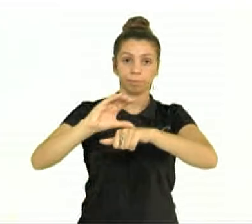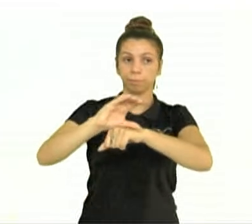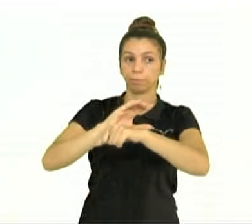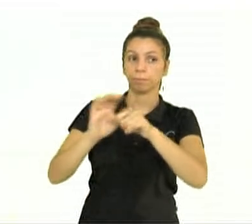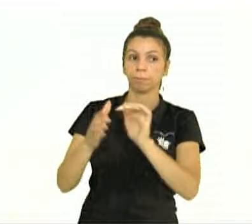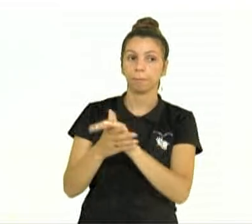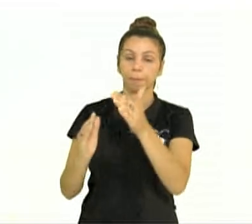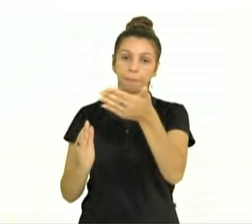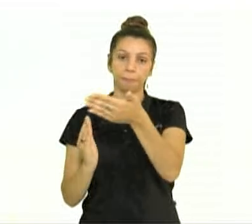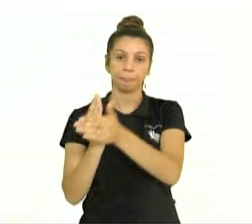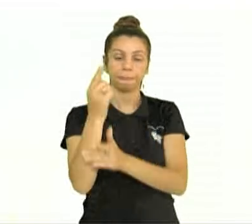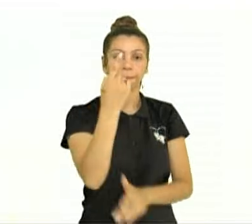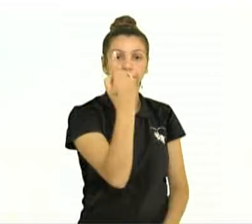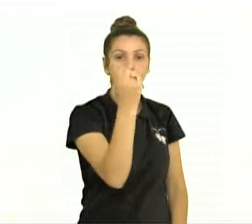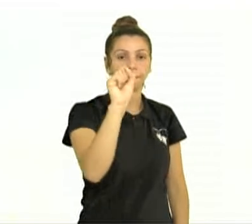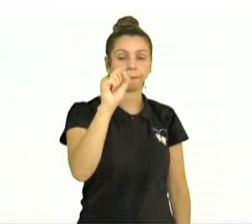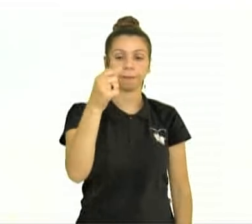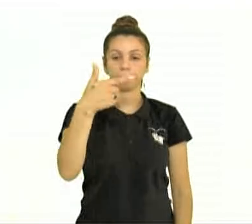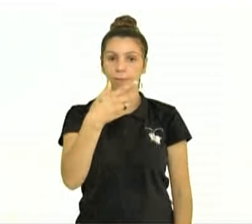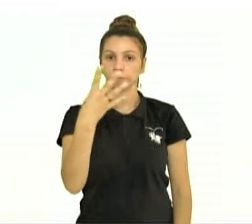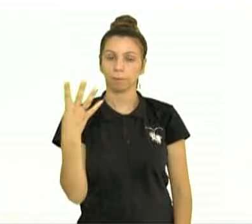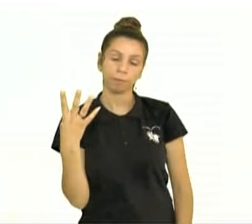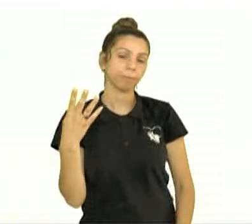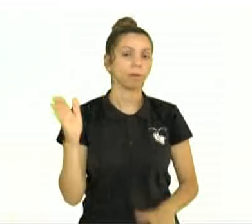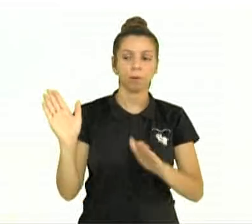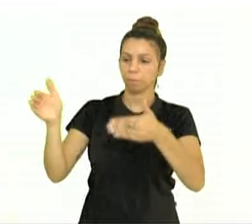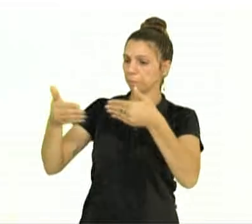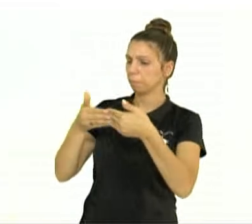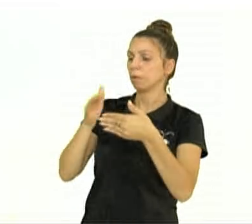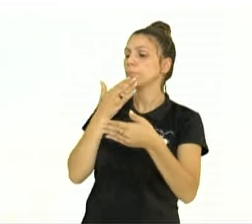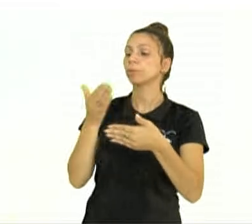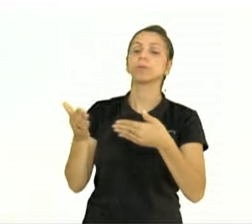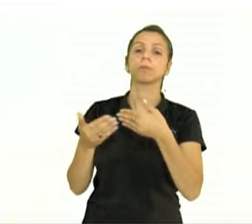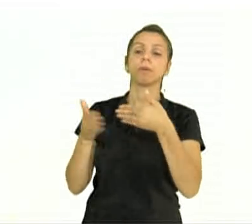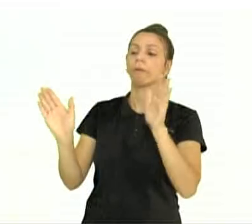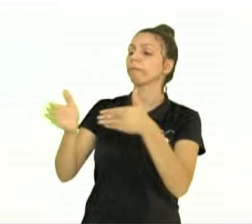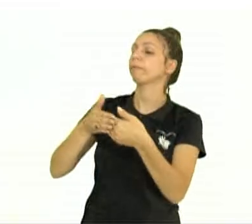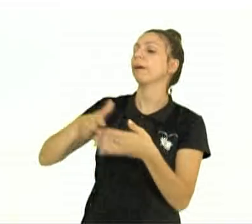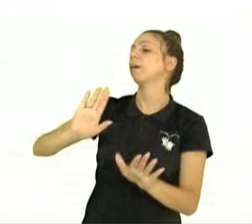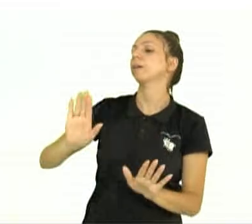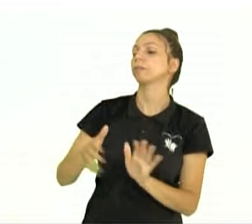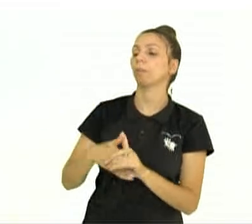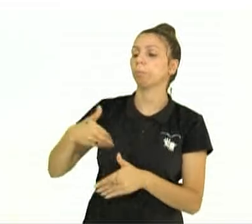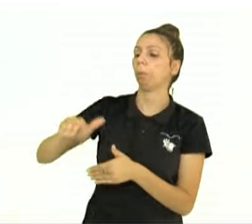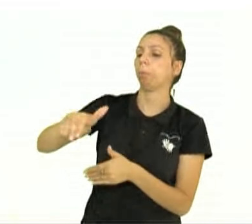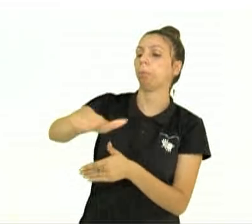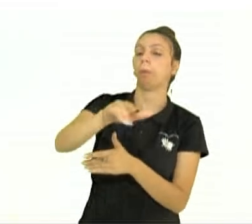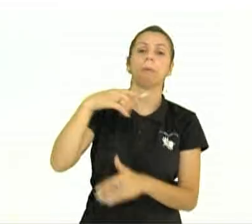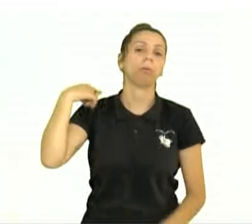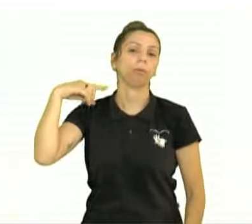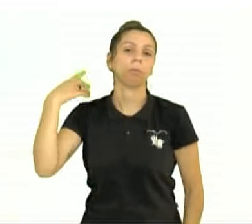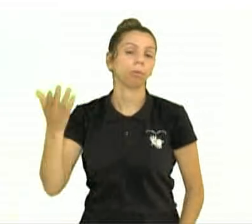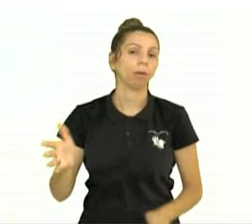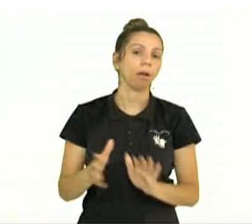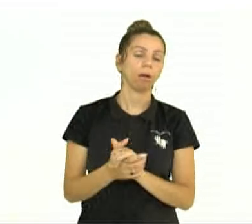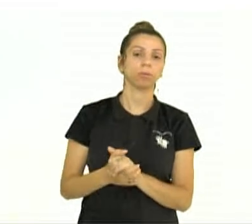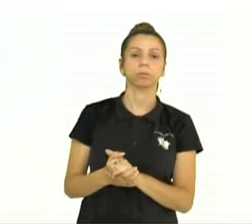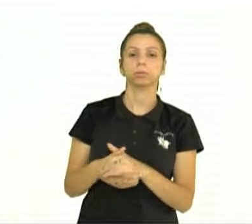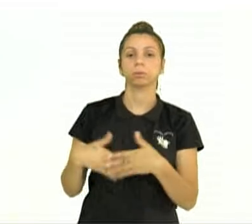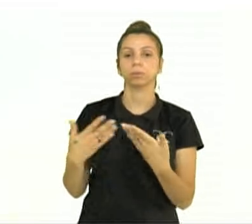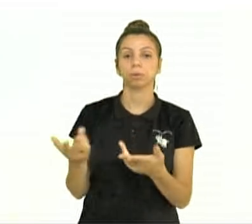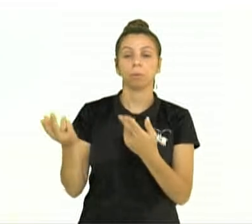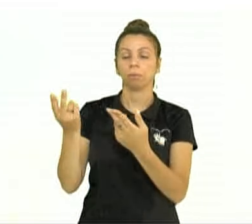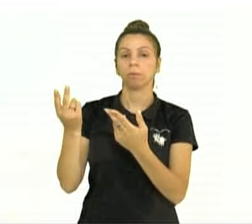promulgada em 1824. Agora sim, ele mandou fechar, como diz o outro, fecha isso aí, manda embora esses deputados, exila eles.